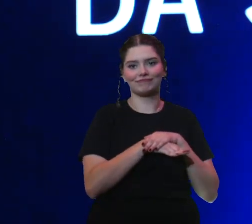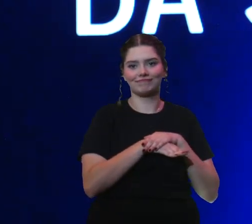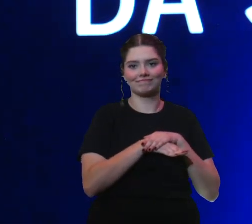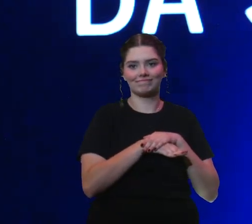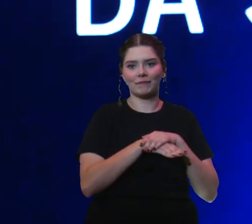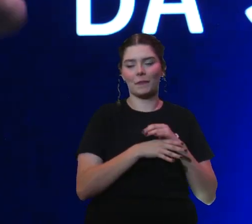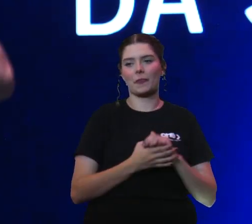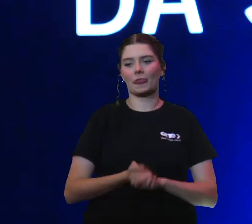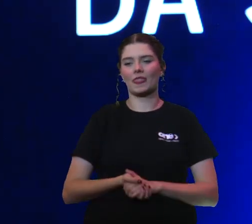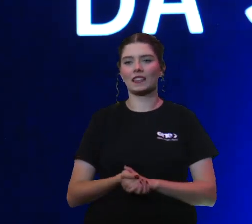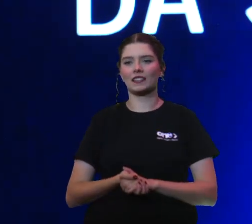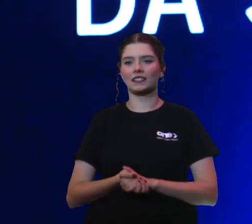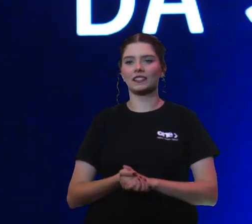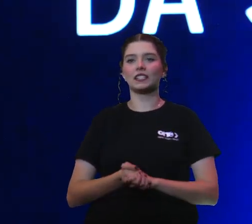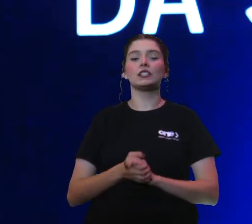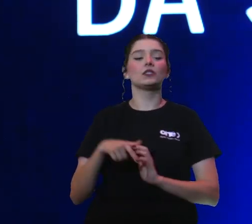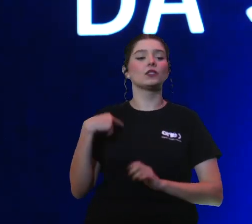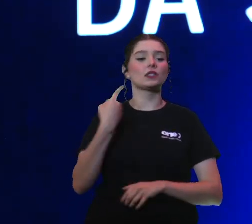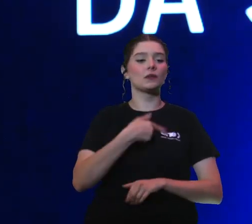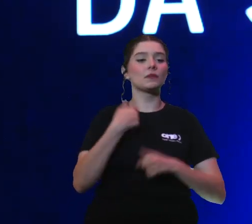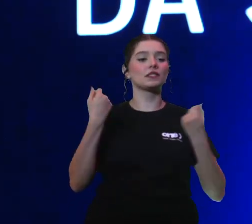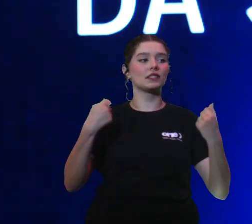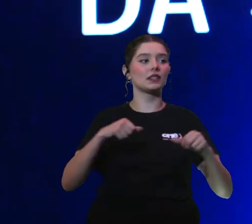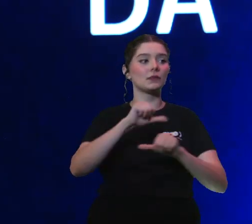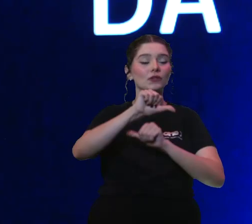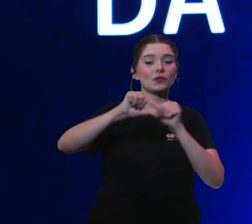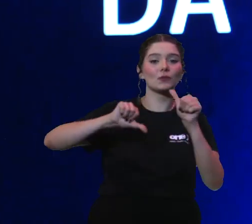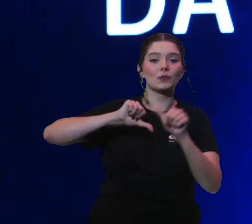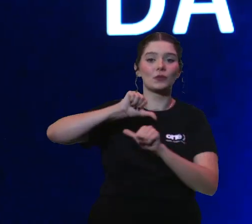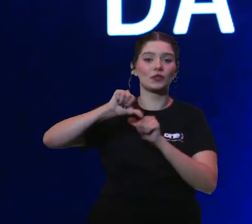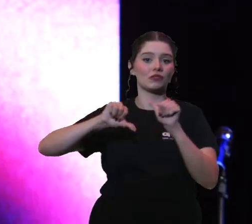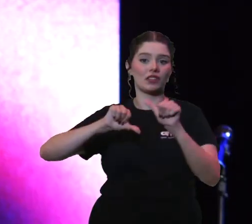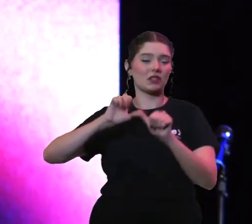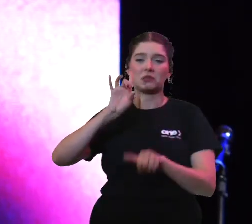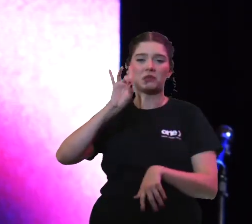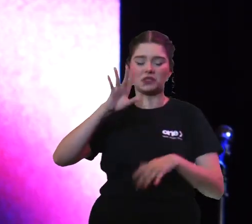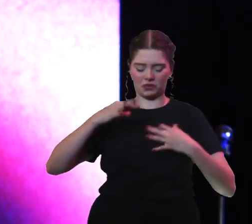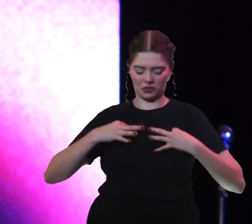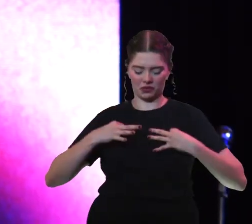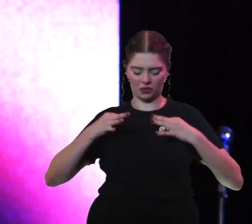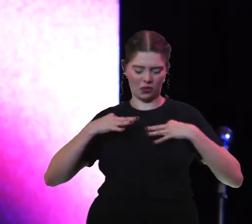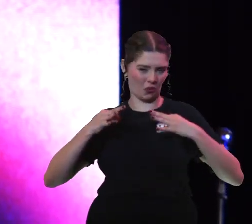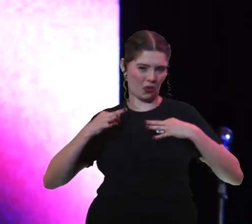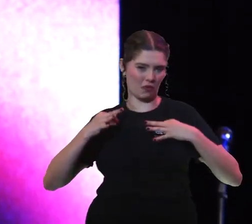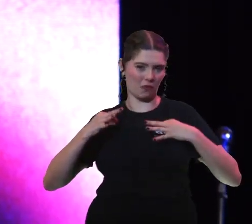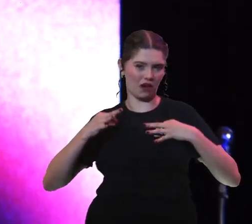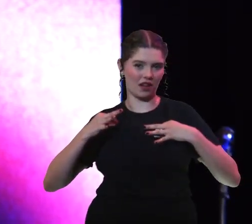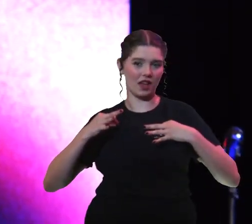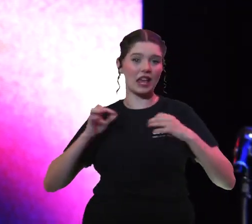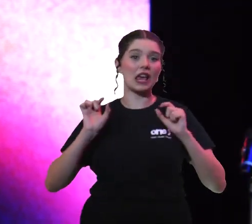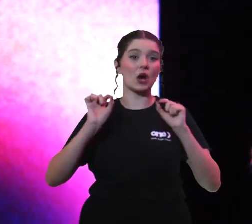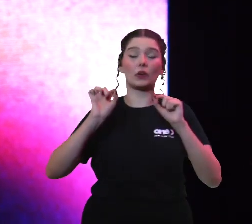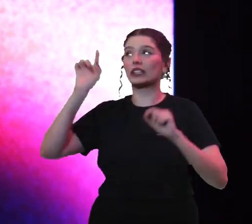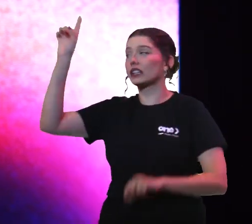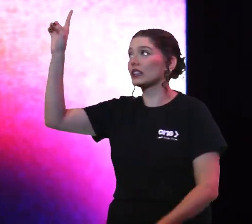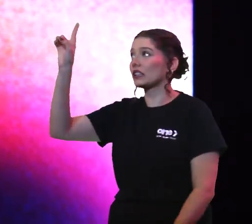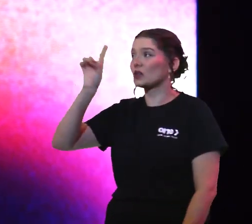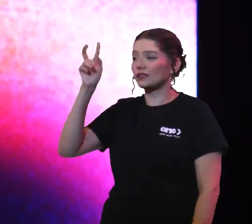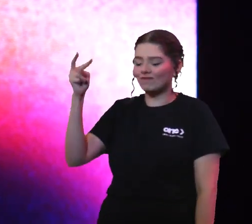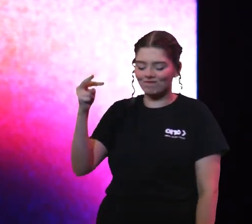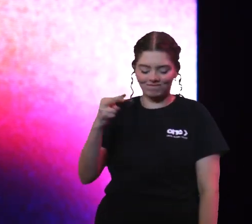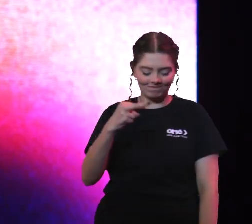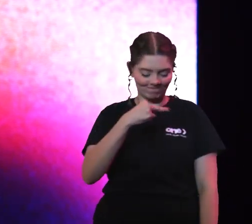uma revolução naquele armário em nome de Jesus. Porque não é sobre as roupas, aquilo que os outros estão vendo, é sobre aquilo que Deus está vendo na tua vida.